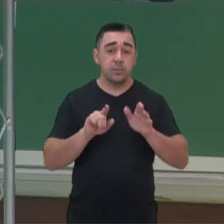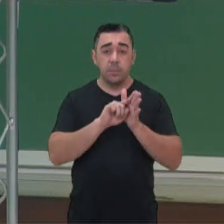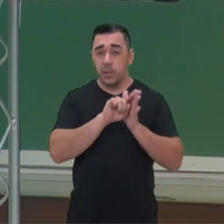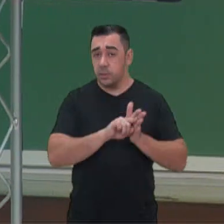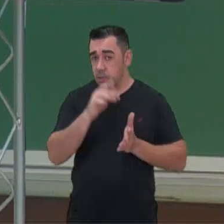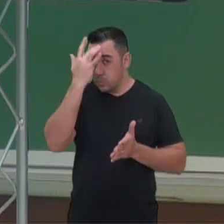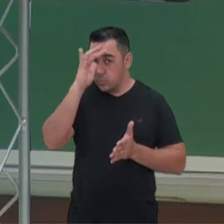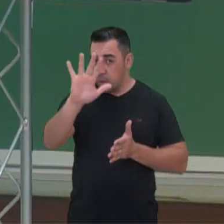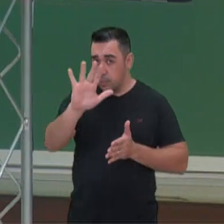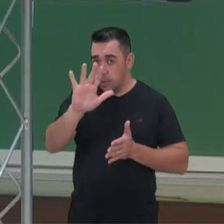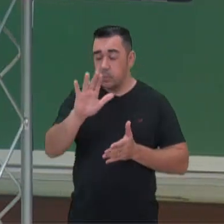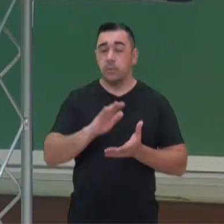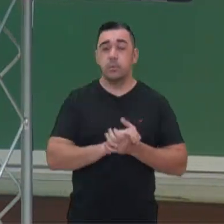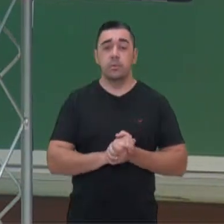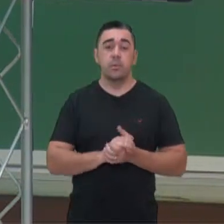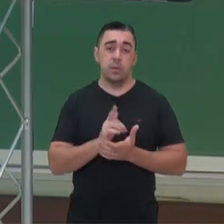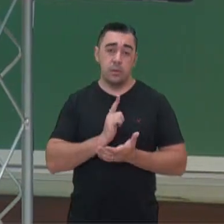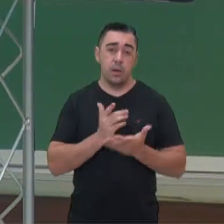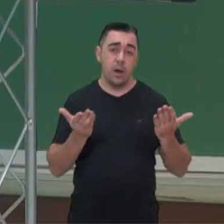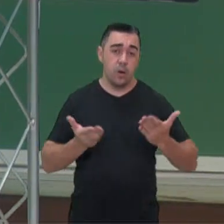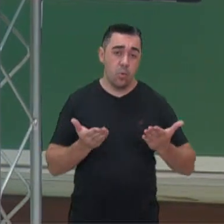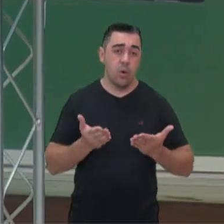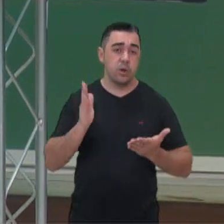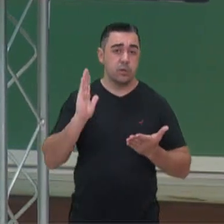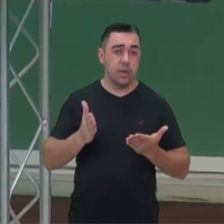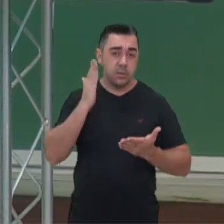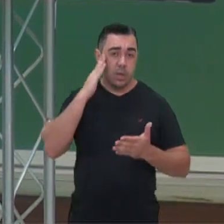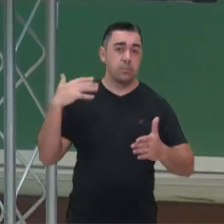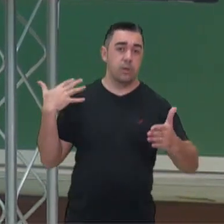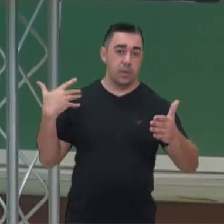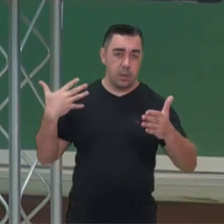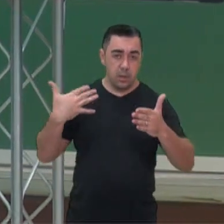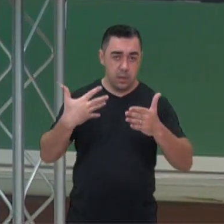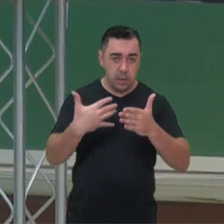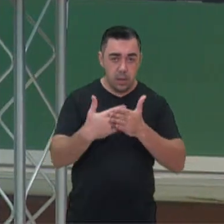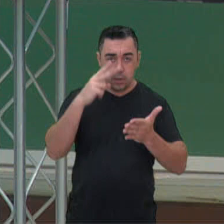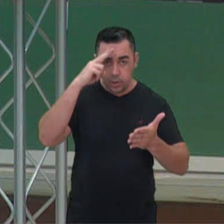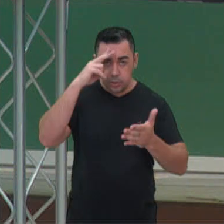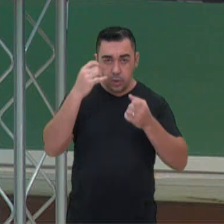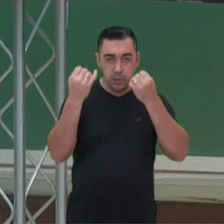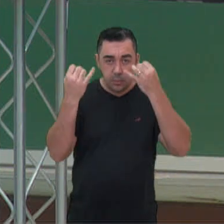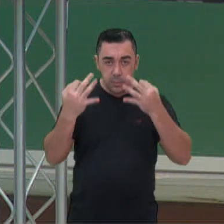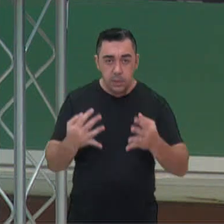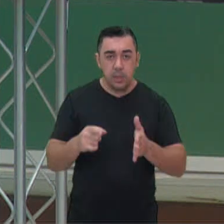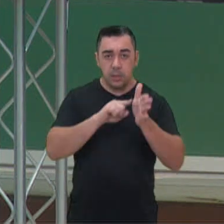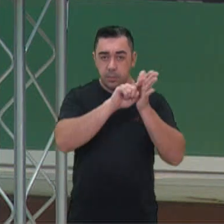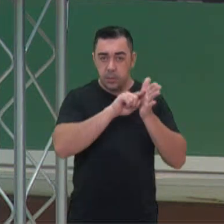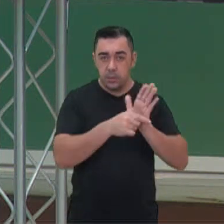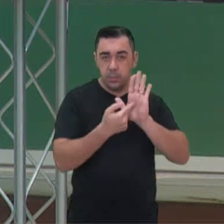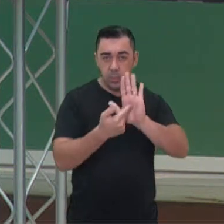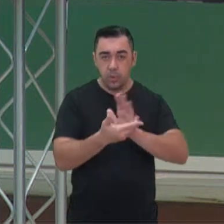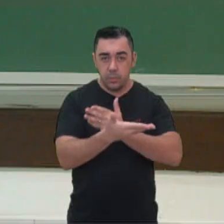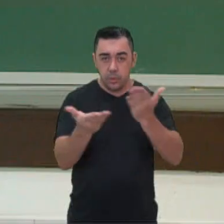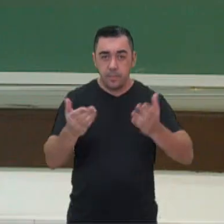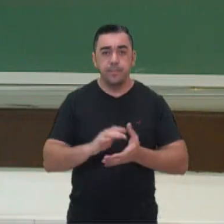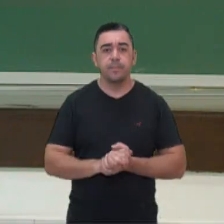não sabemos. São esses que a história nos traz, as pesquisas nos trazem.